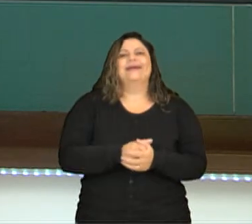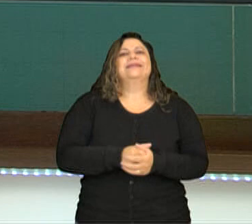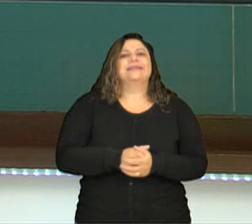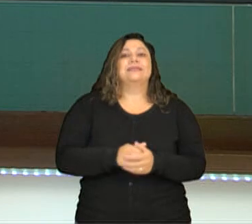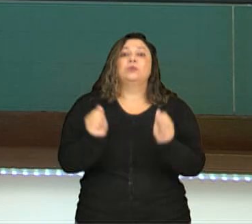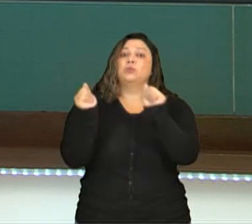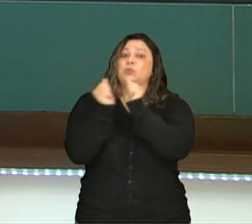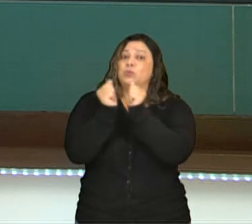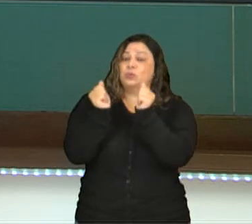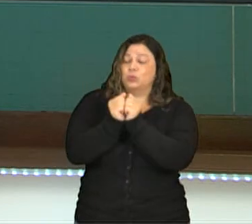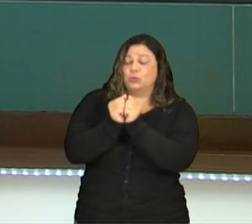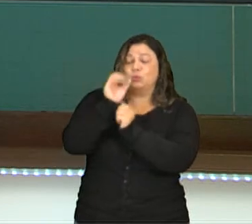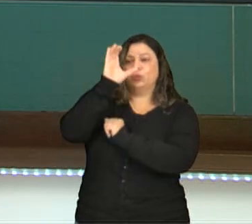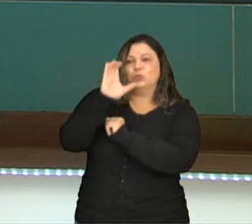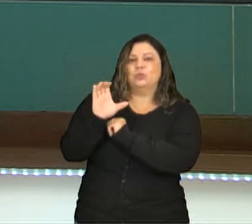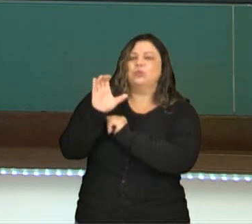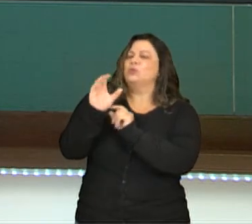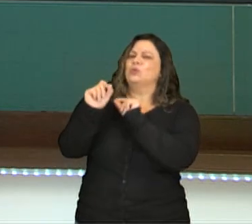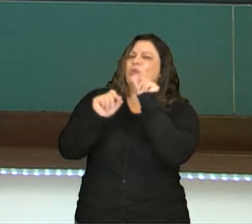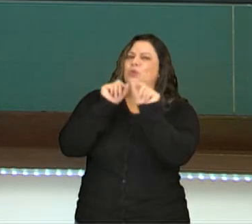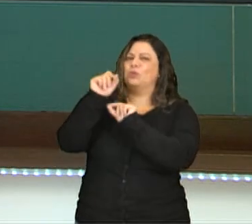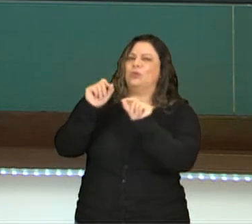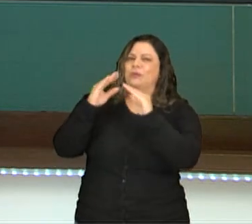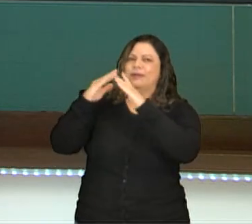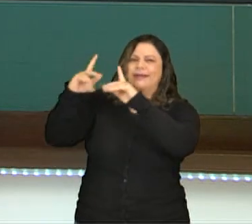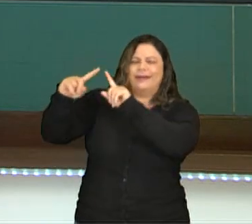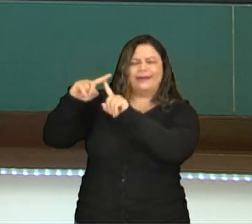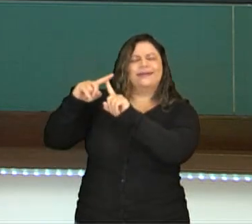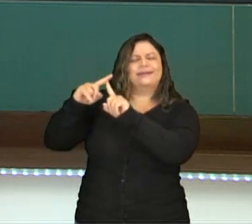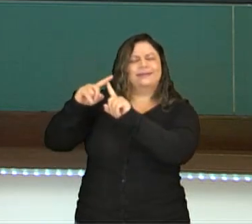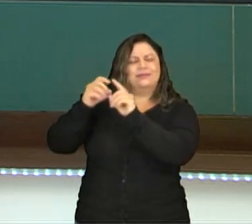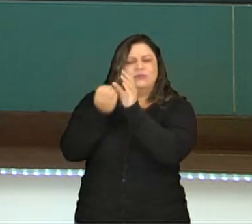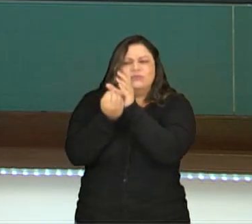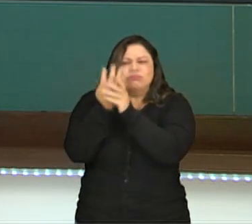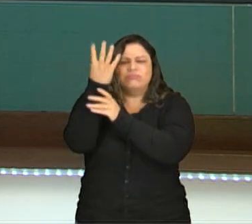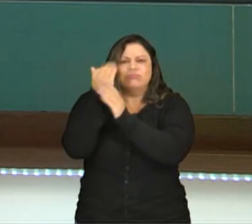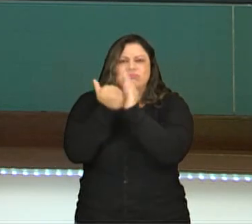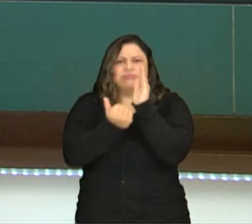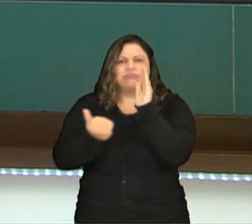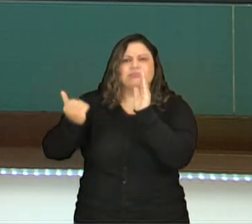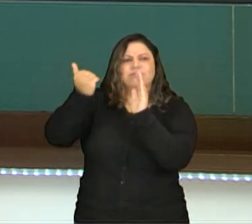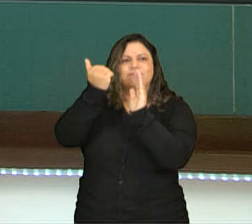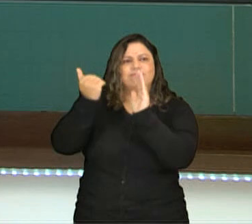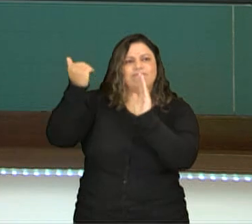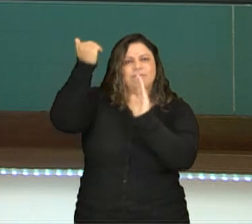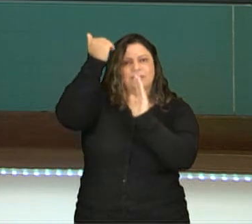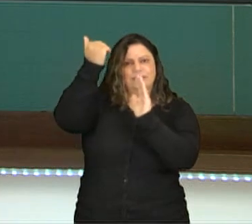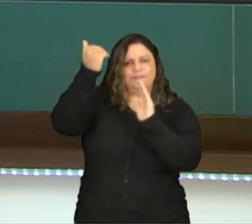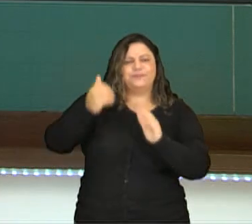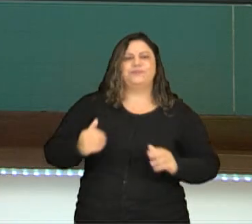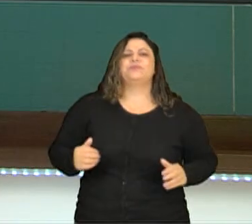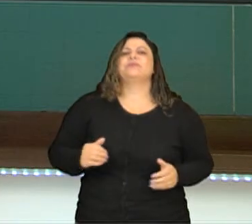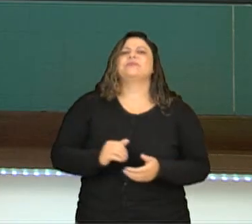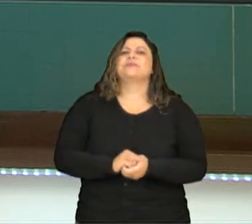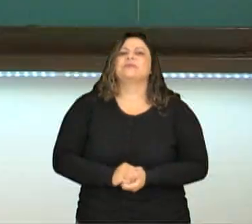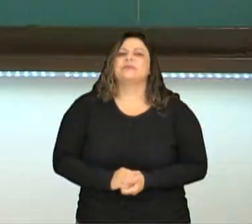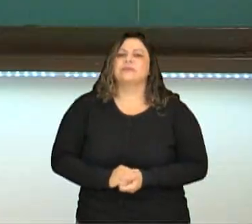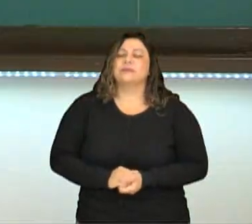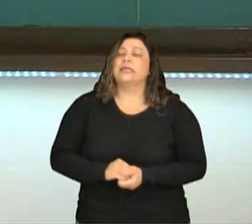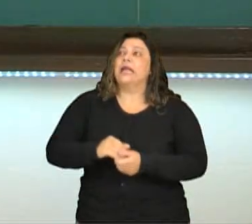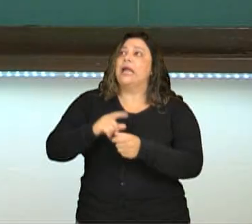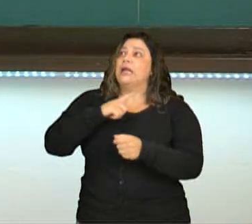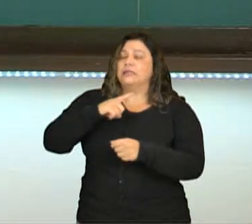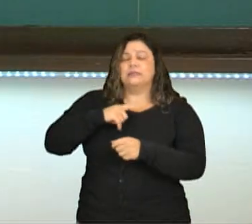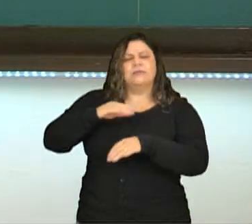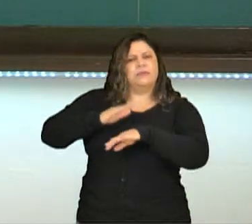igreja. Mas a burguesia está crescendo e trazendo as suas ideias à tona. Então é muito importante ficar atento a isso. Uma coisa também a mais para